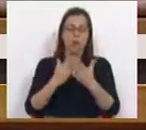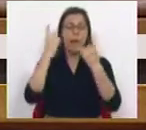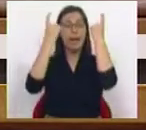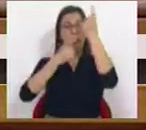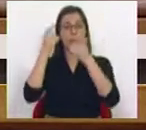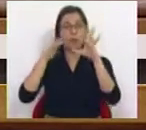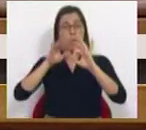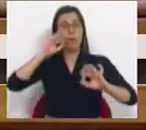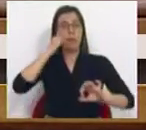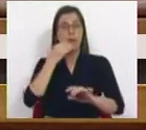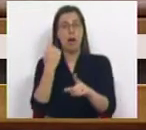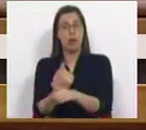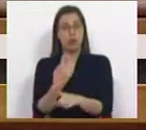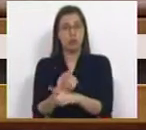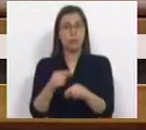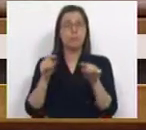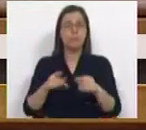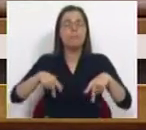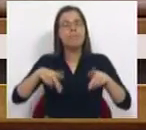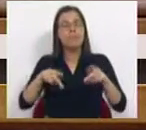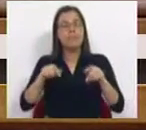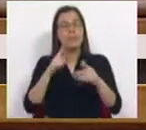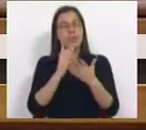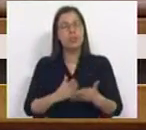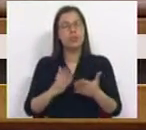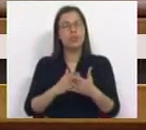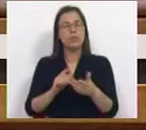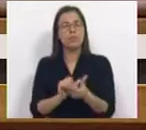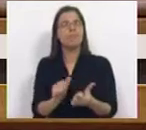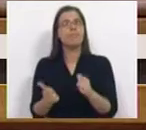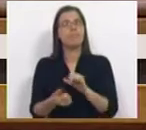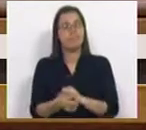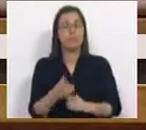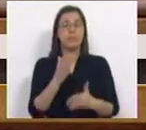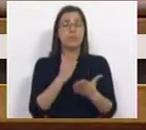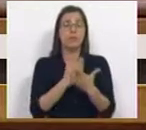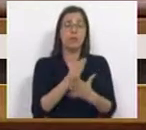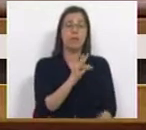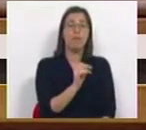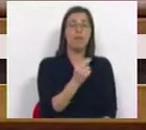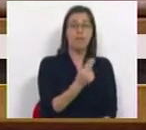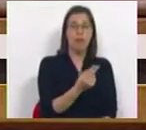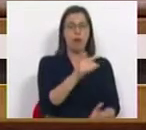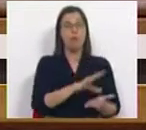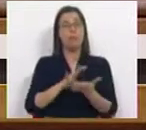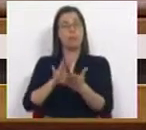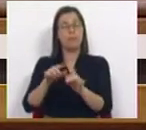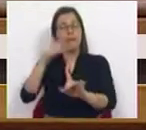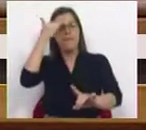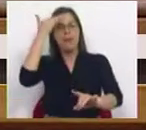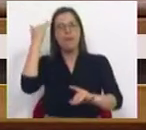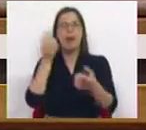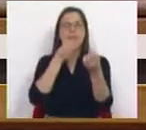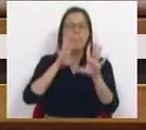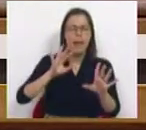Reflexão sobre o Desperdício Alimentar. A metodologia deste estudo foi adaptada do estudo da FAO e a captação anual estimada